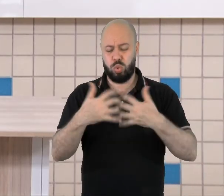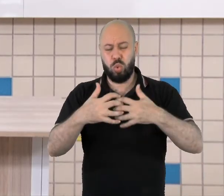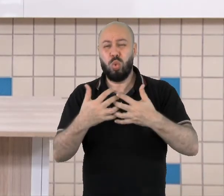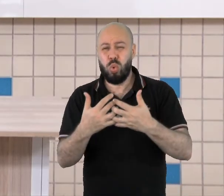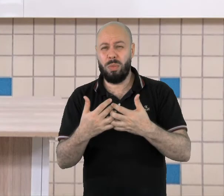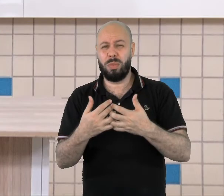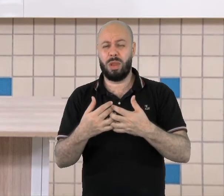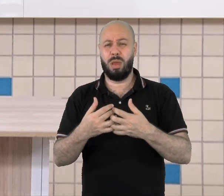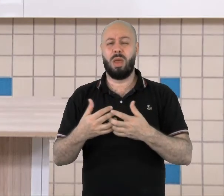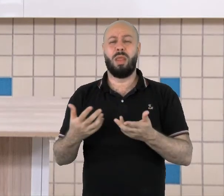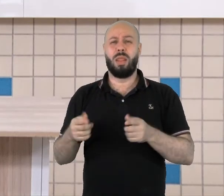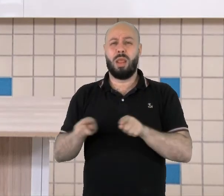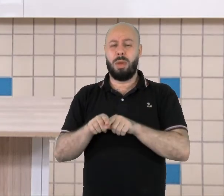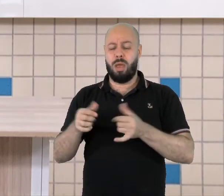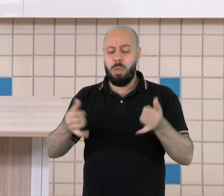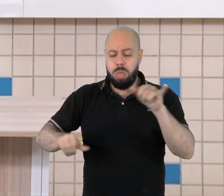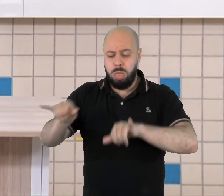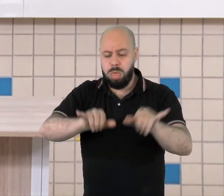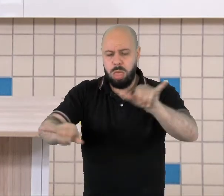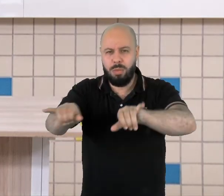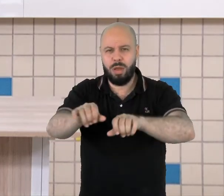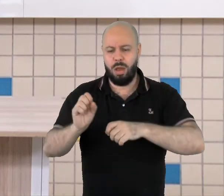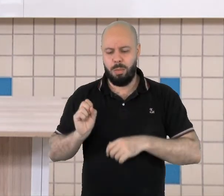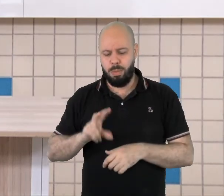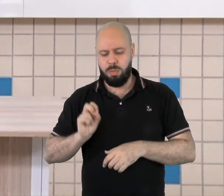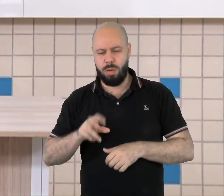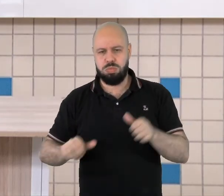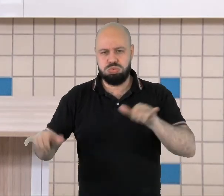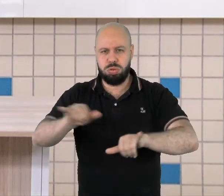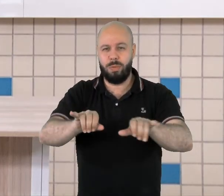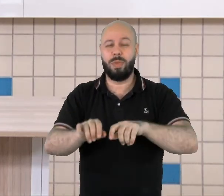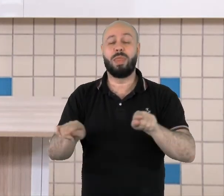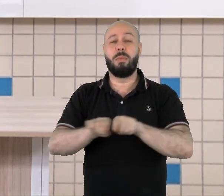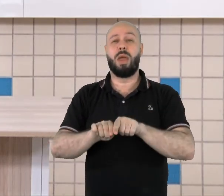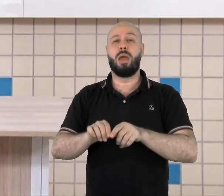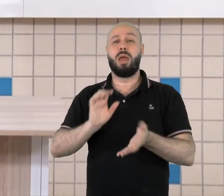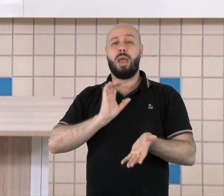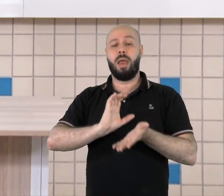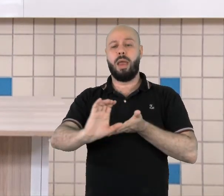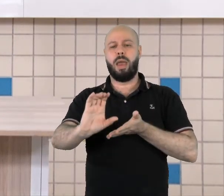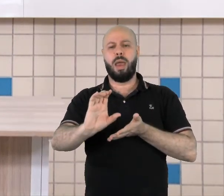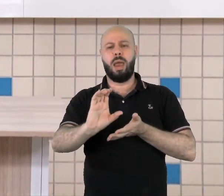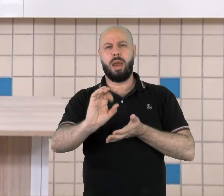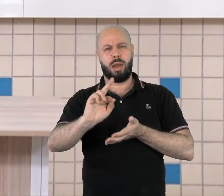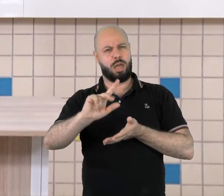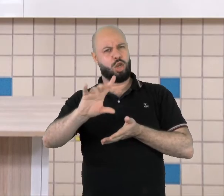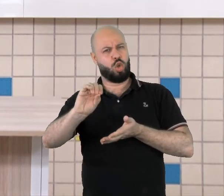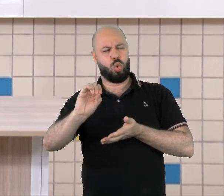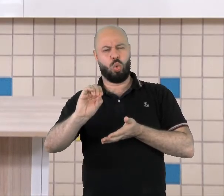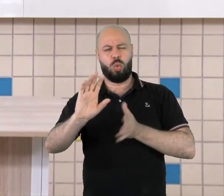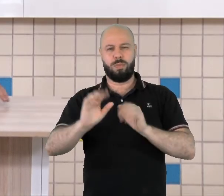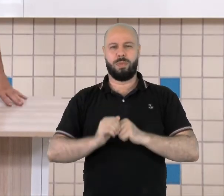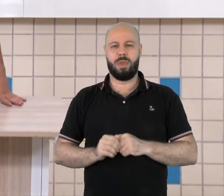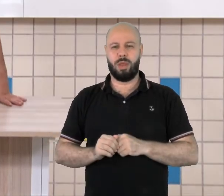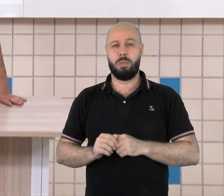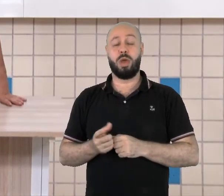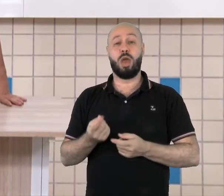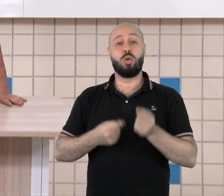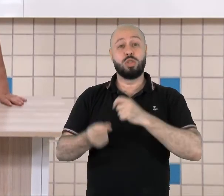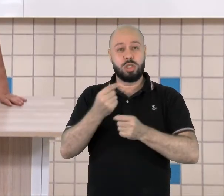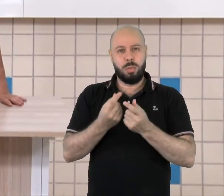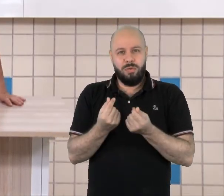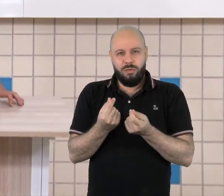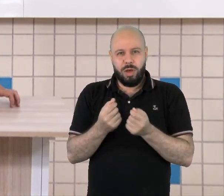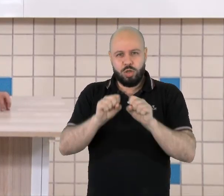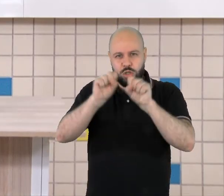quimização, que é a química, os agrotóxicos, e o crédito. É também influenciado, pessoal, o sistema financeiro.